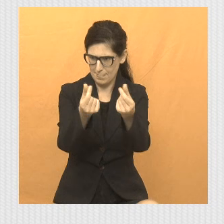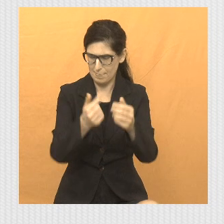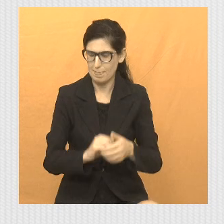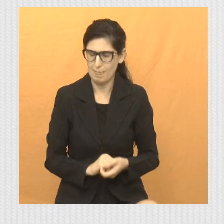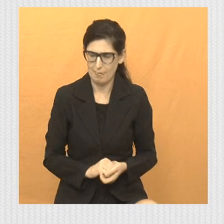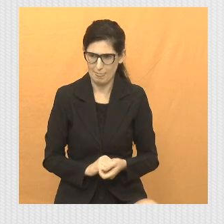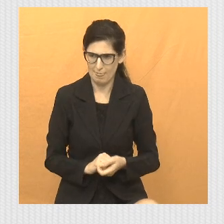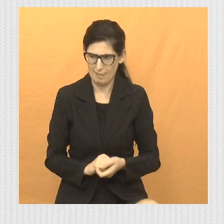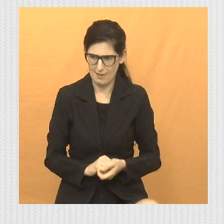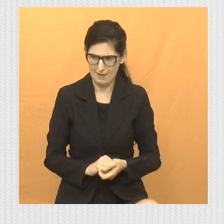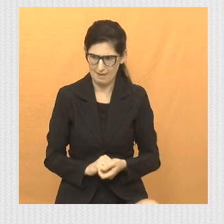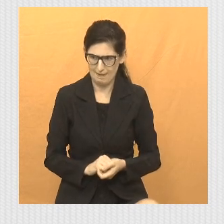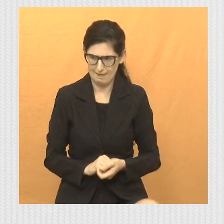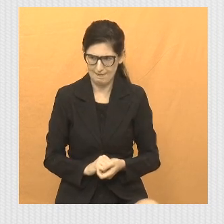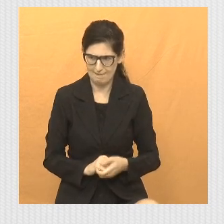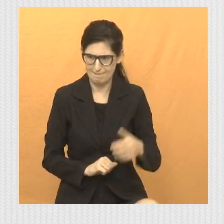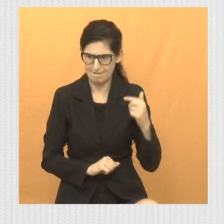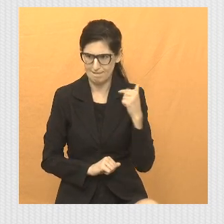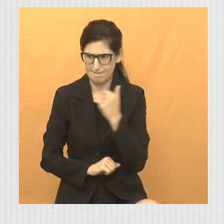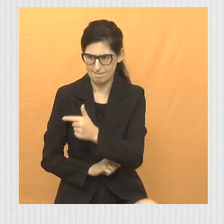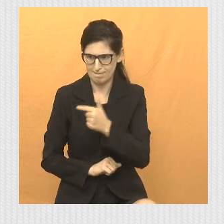uma participação de